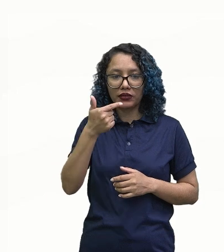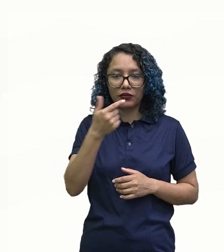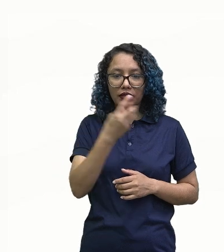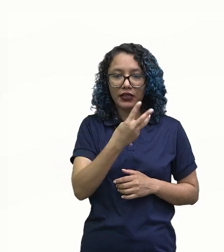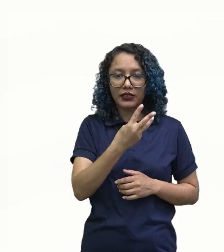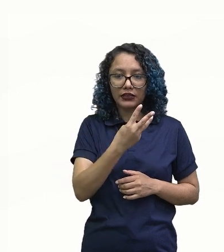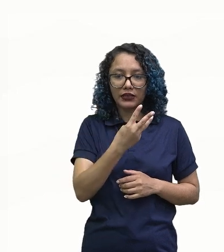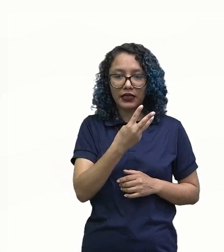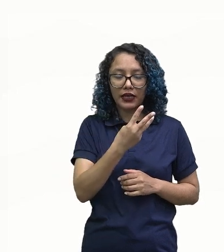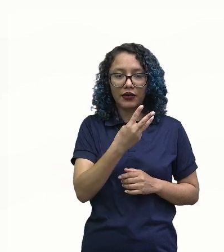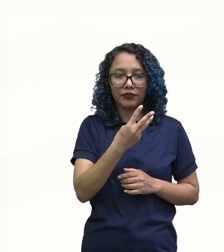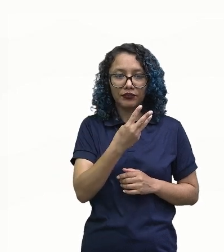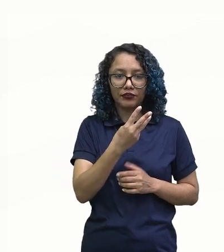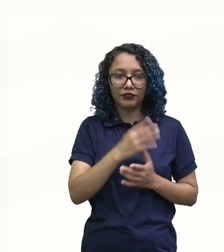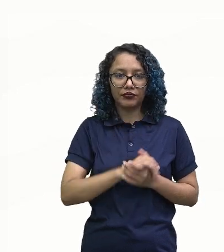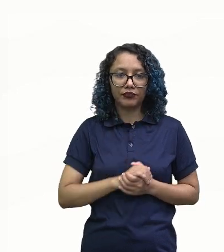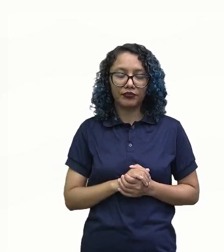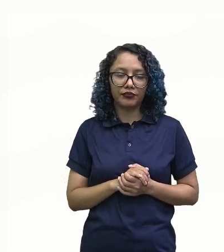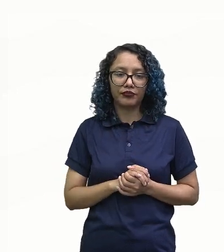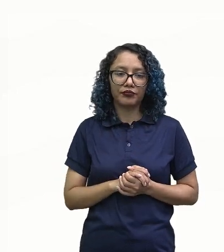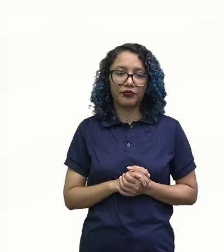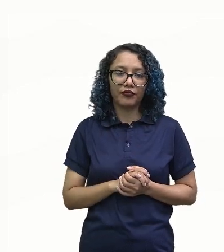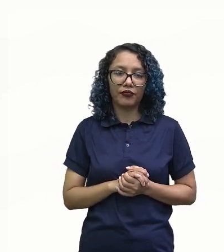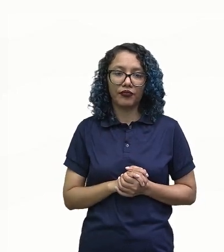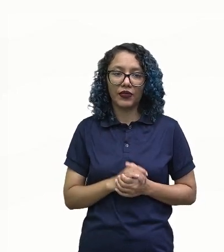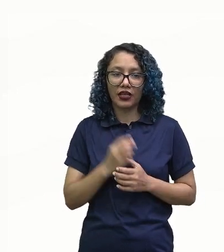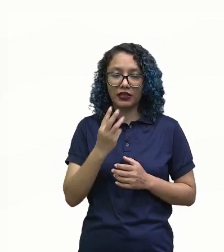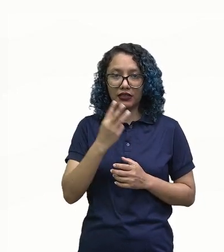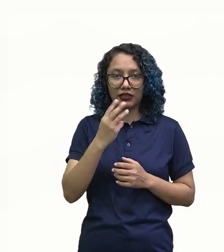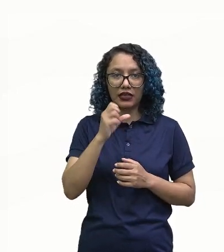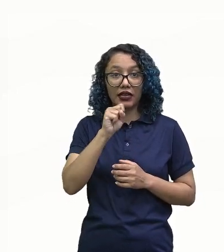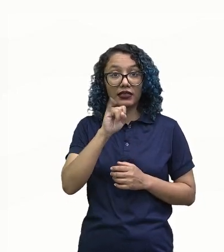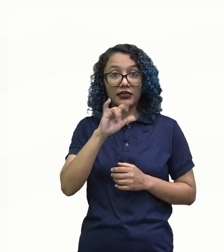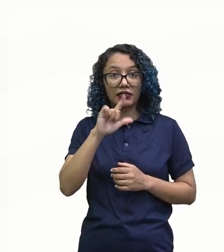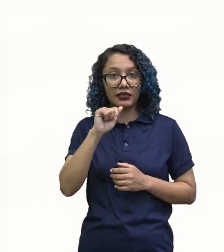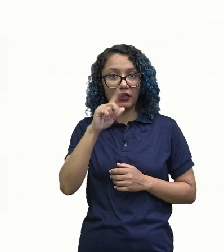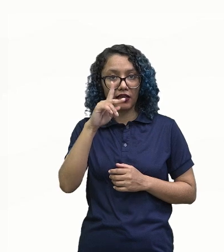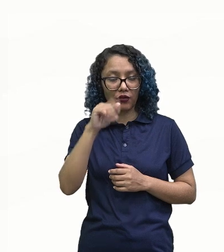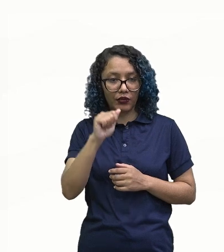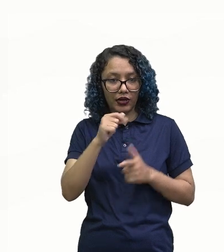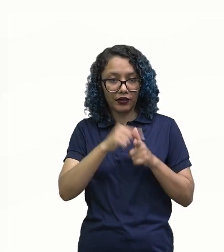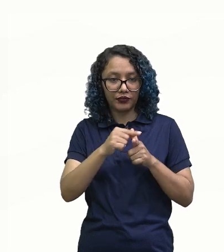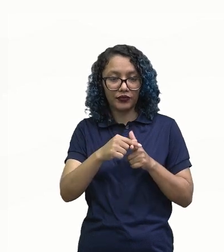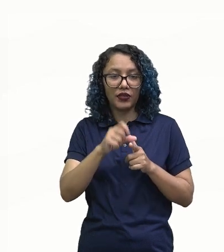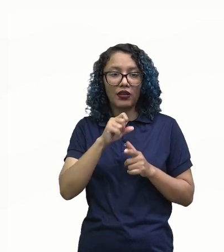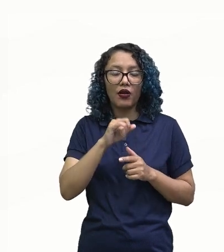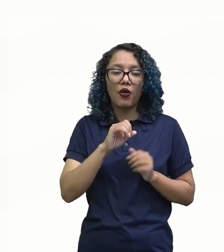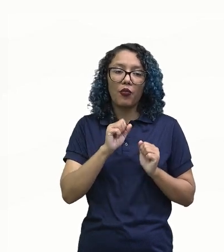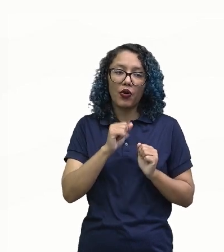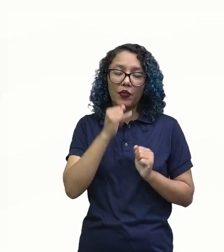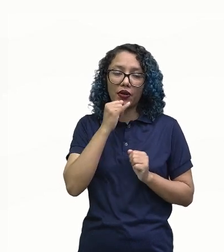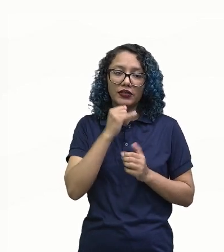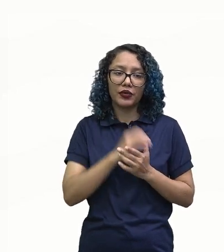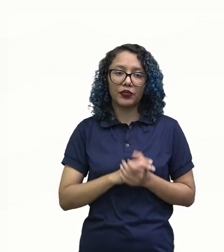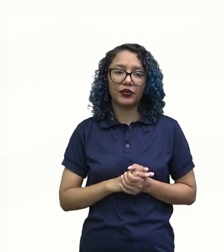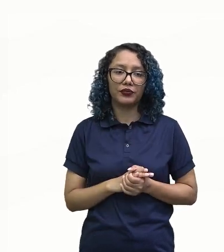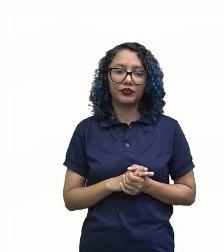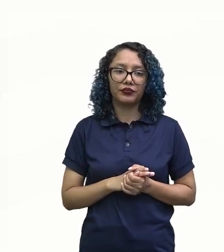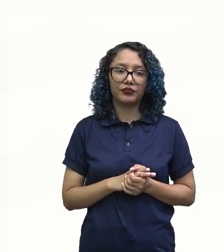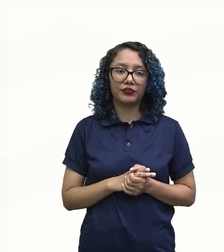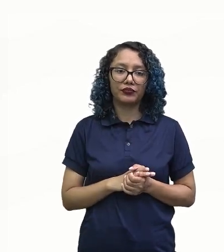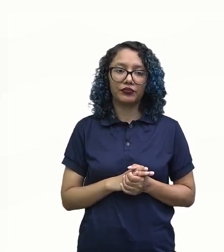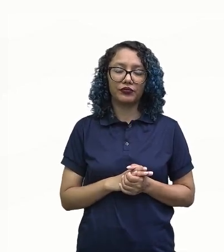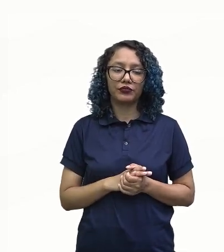segunda e a terceira sílaba. Se nós formos falar de uma outra maneira, nós podemos dizer que